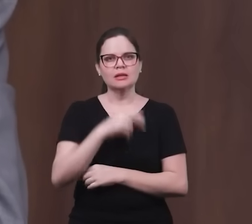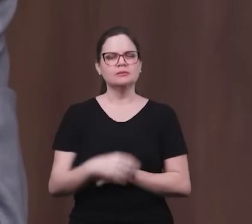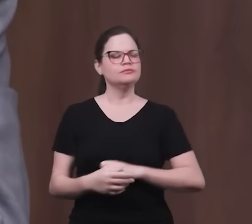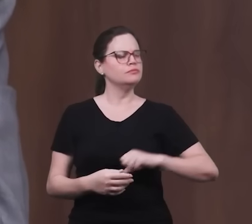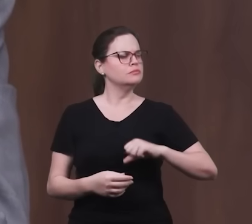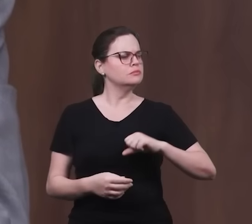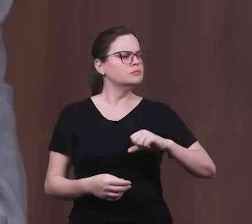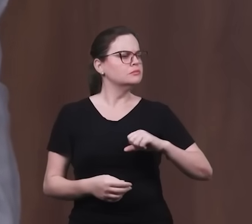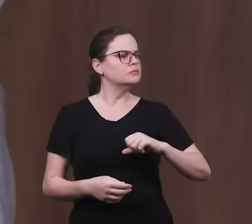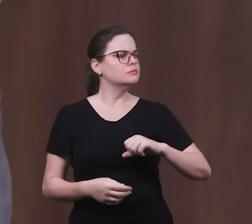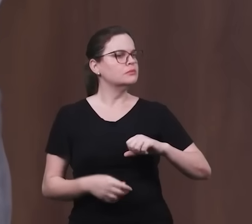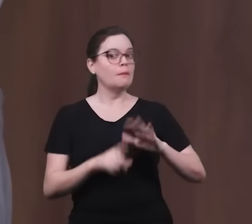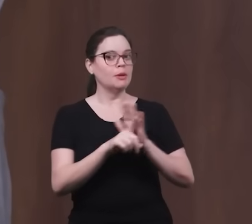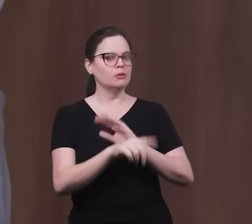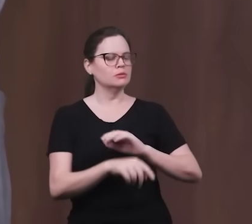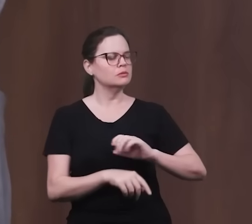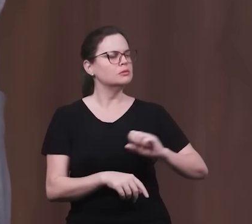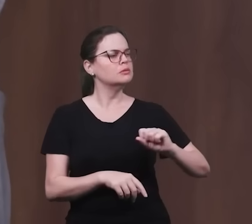às irmãs,